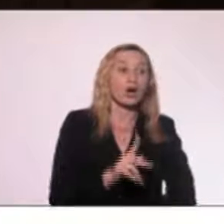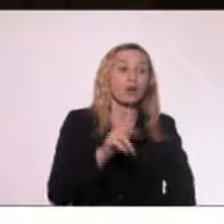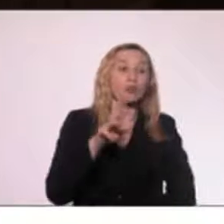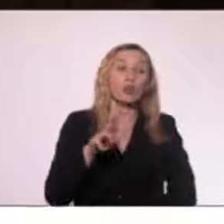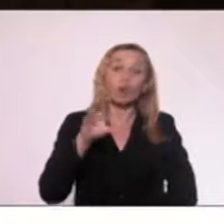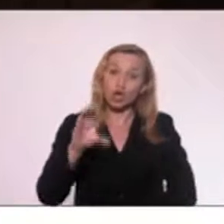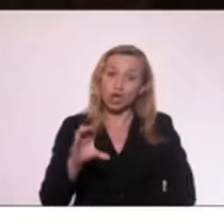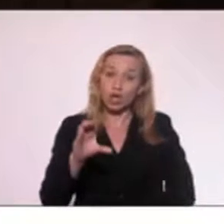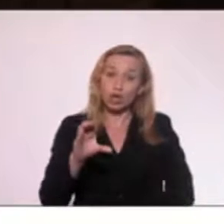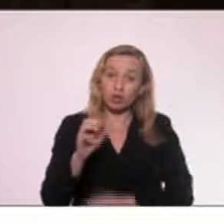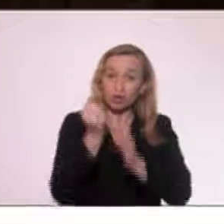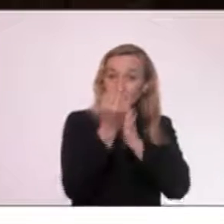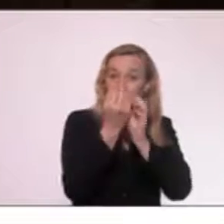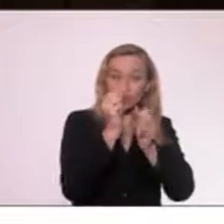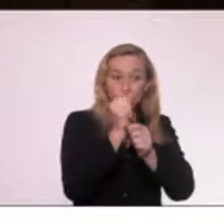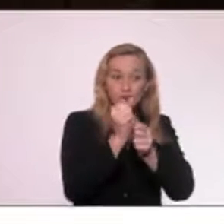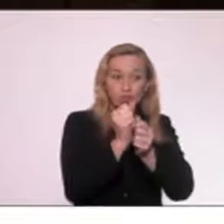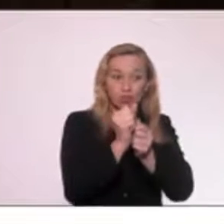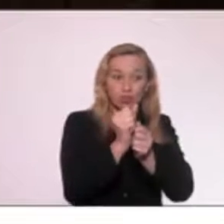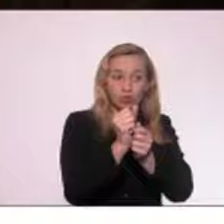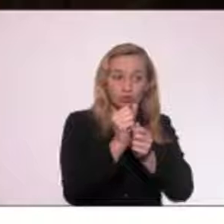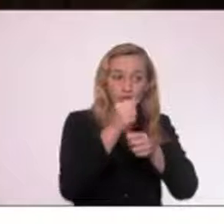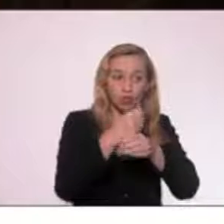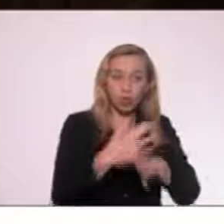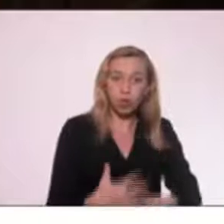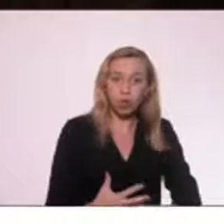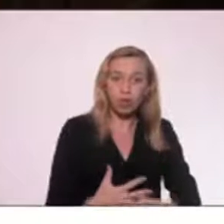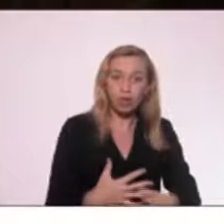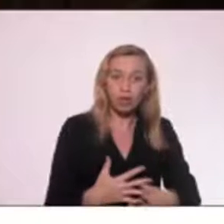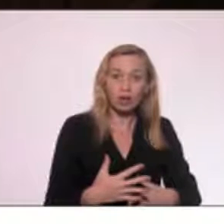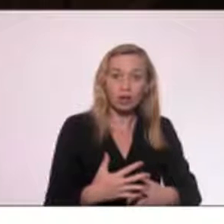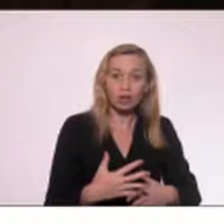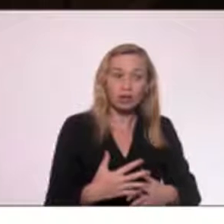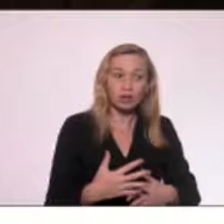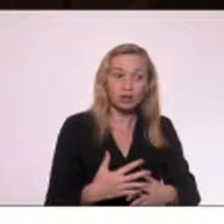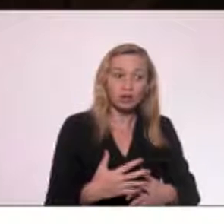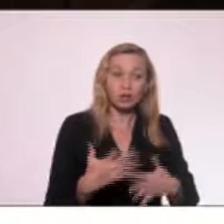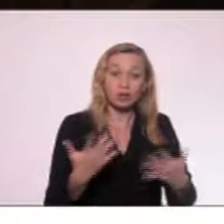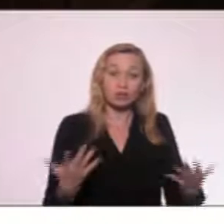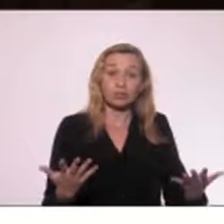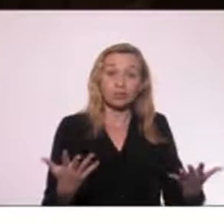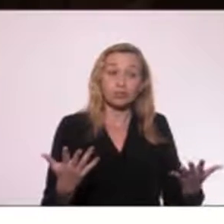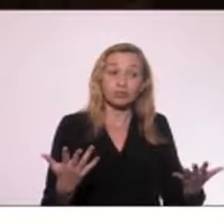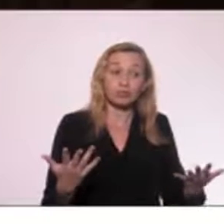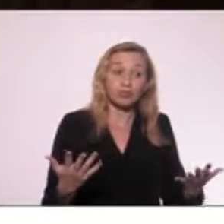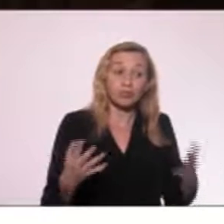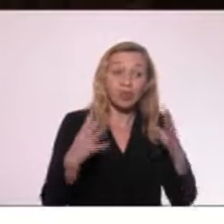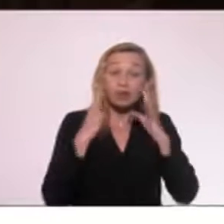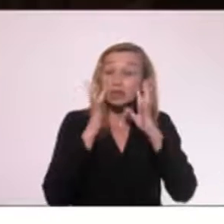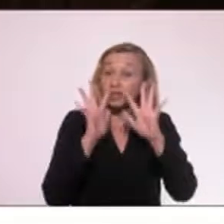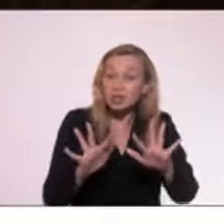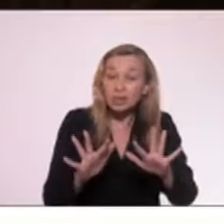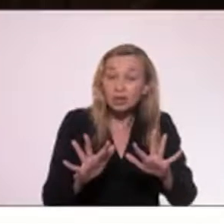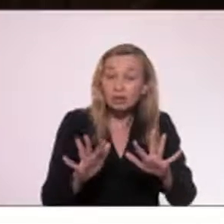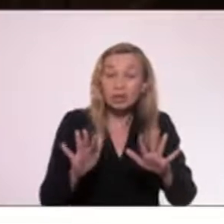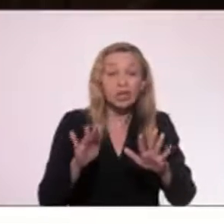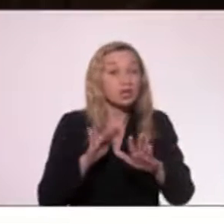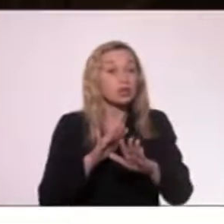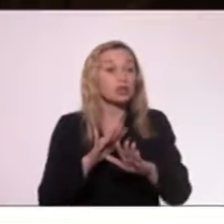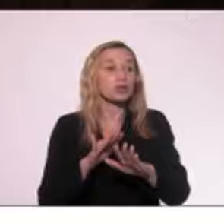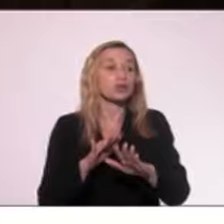é um evento de alarme para que as